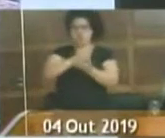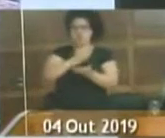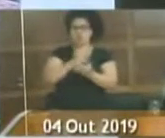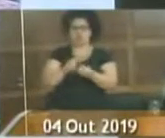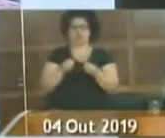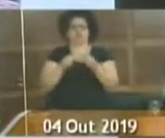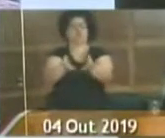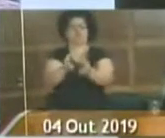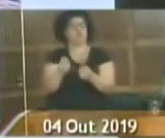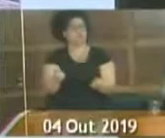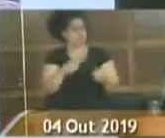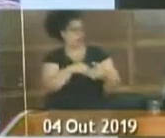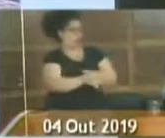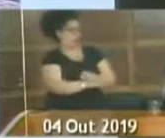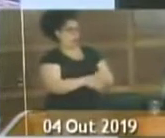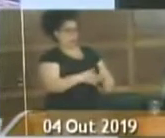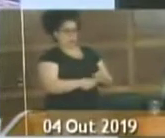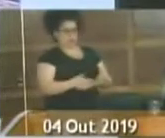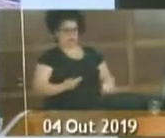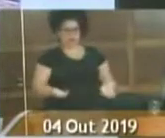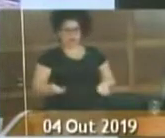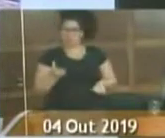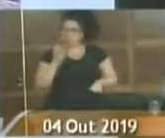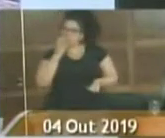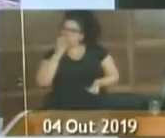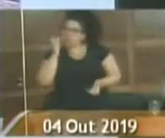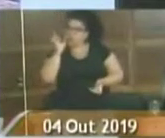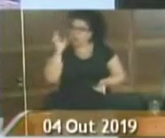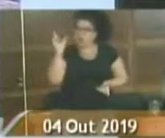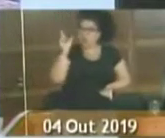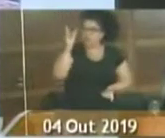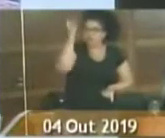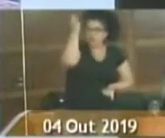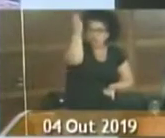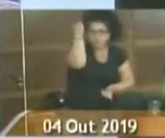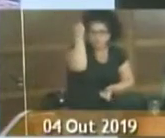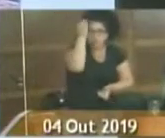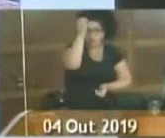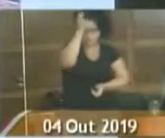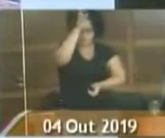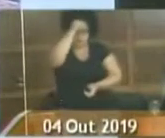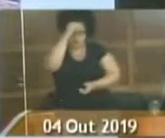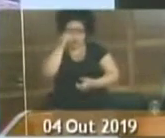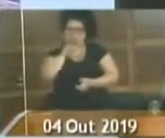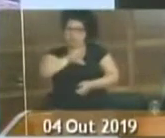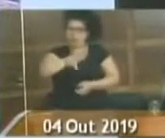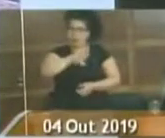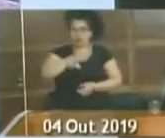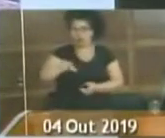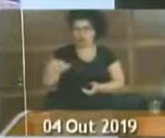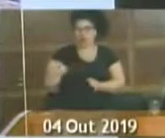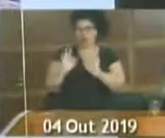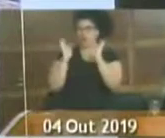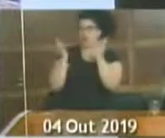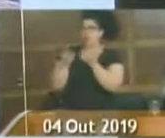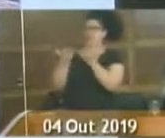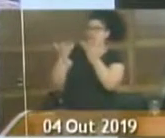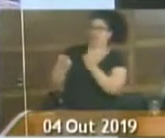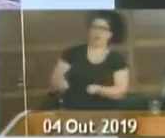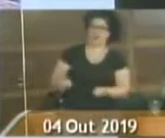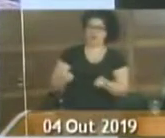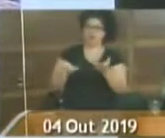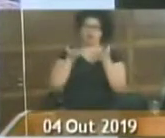um copo em algum lugar, um cachorro com um bichinho qualquer que seja, não é assim. Não é qualquer pessoa, não é qualquer família que pode